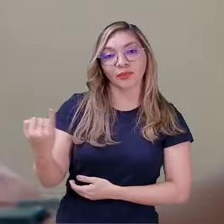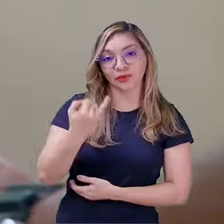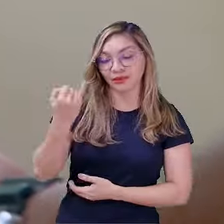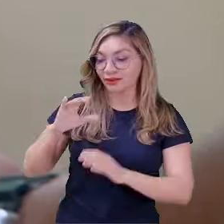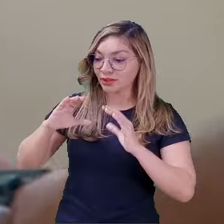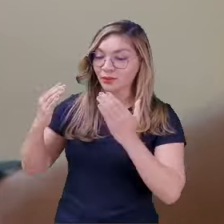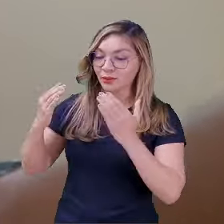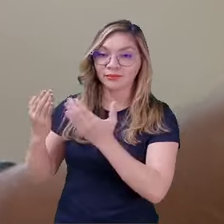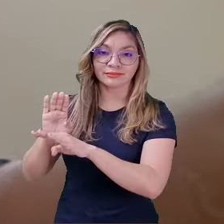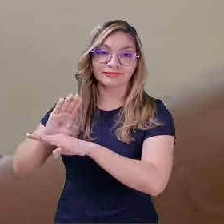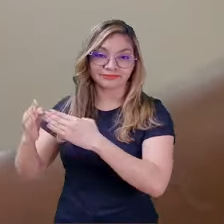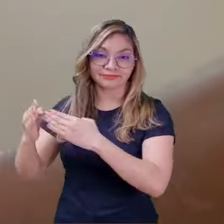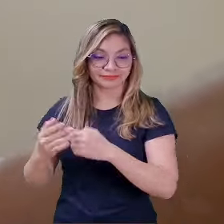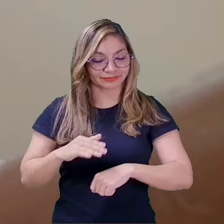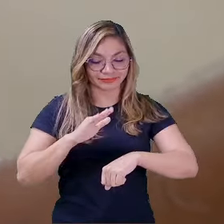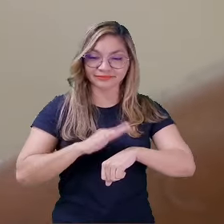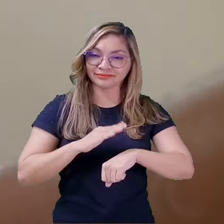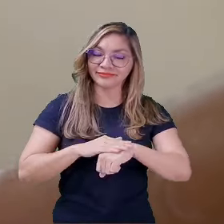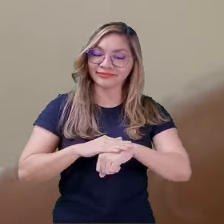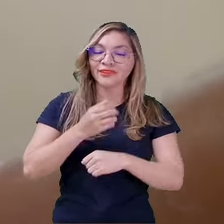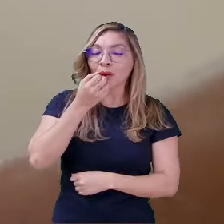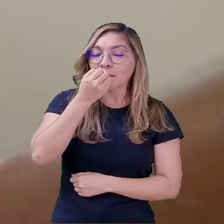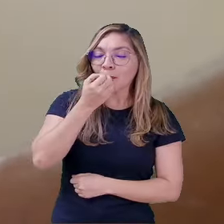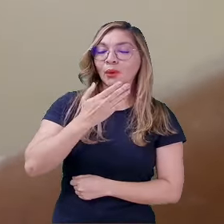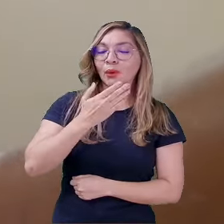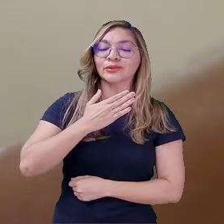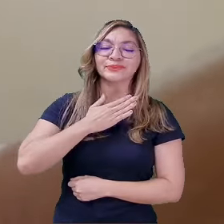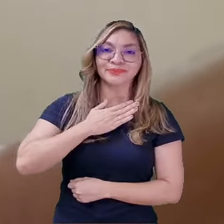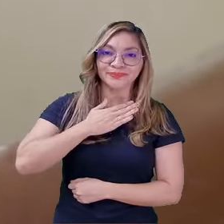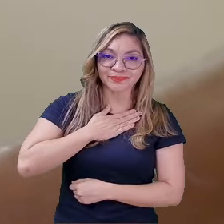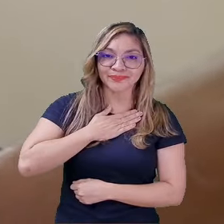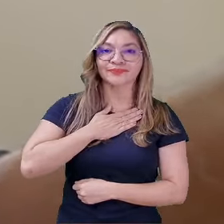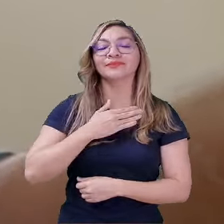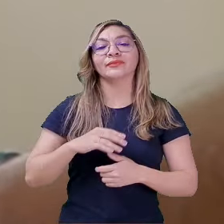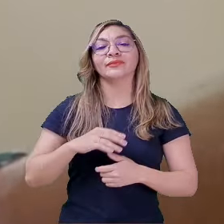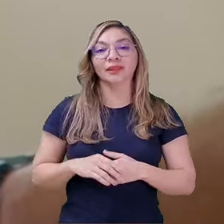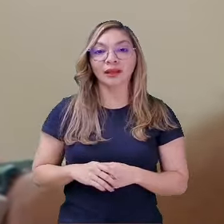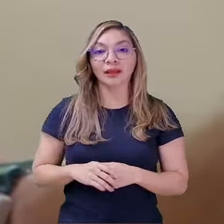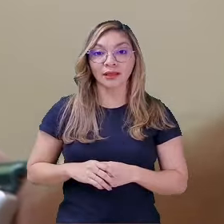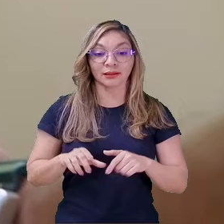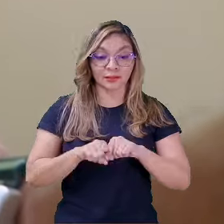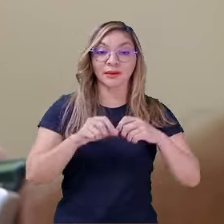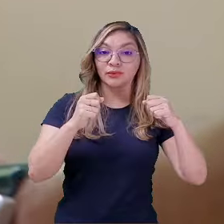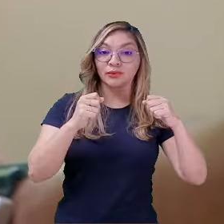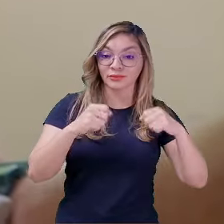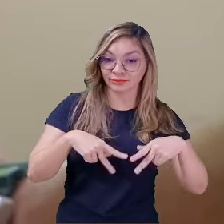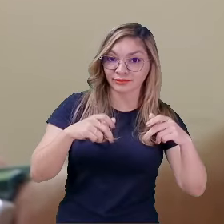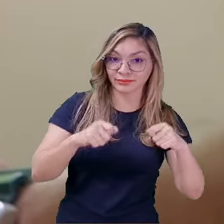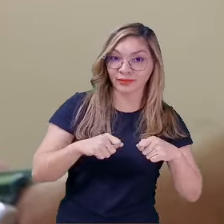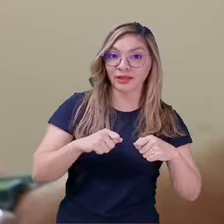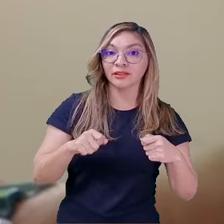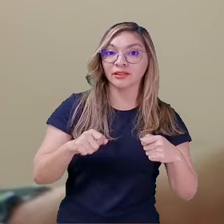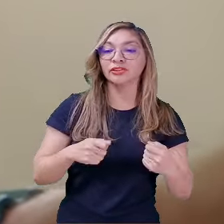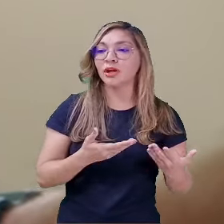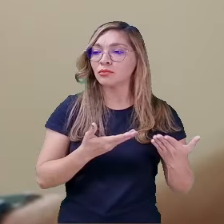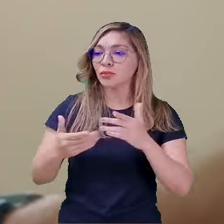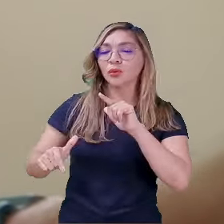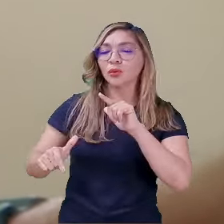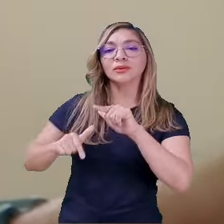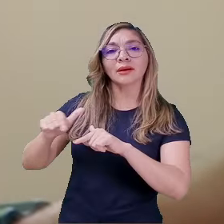Esse momento é muito gratificante para mim, é muito gratificante pela UNSS para trazer a missão do órgão, que é o reconhecimento do direito